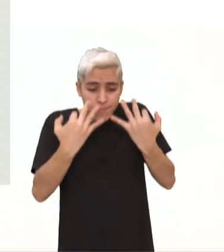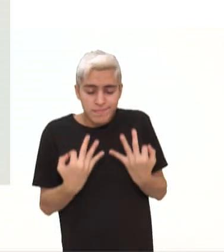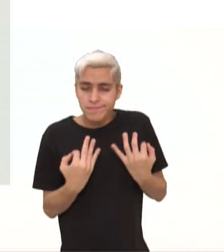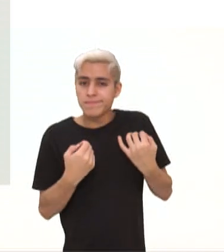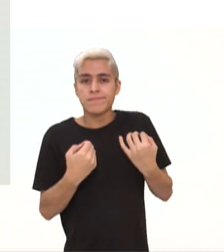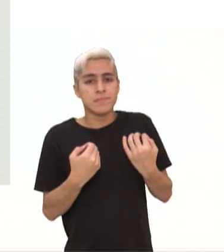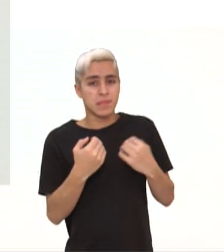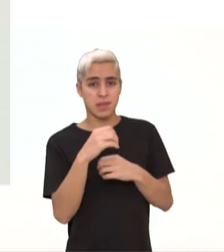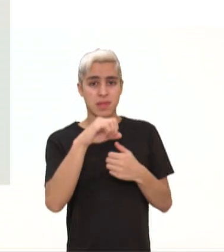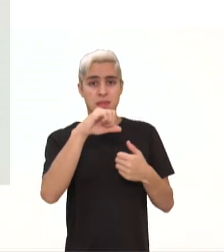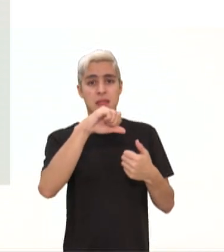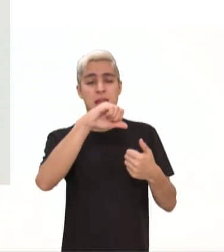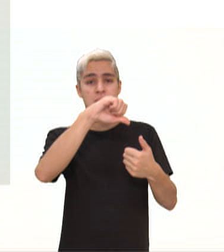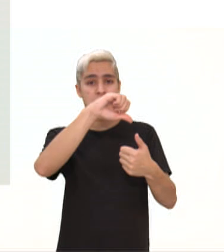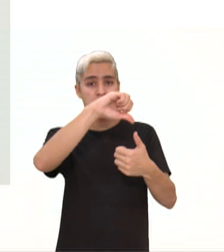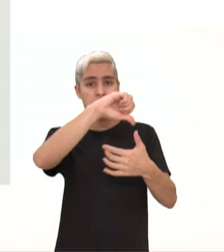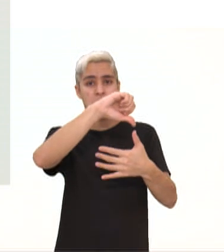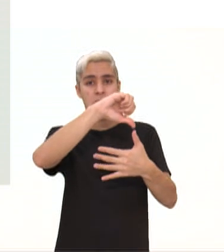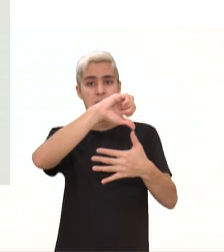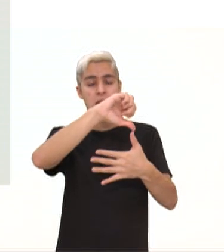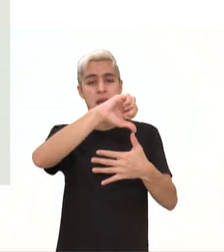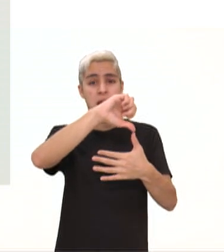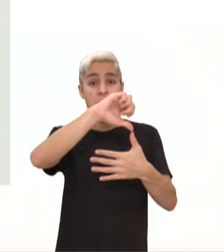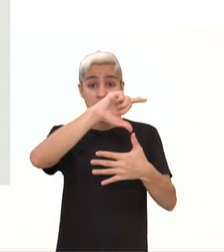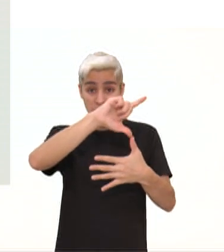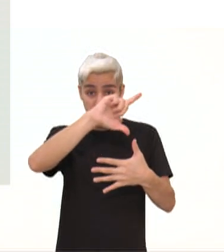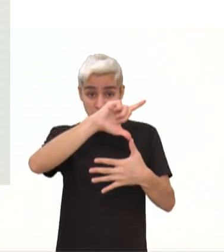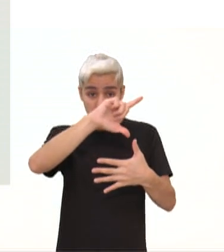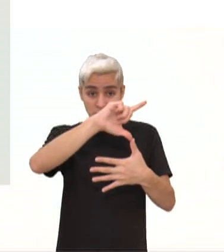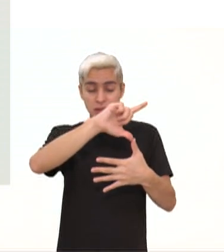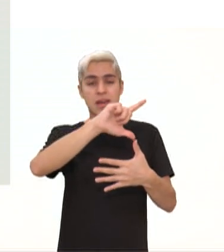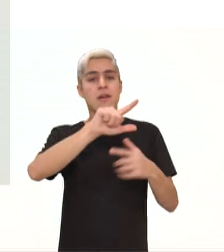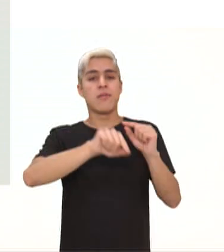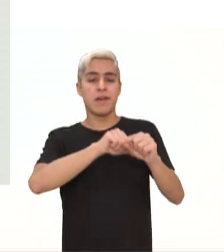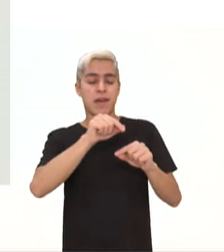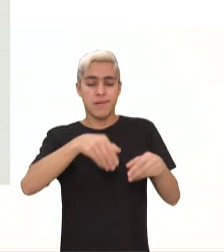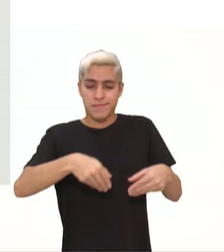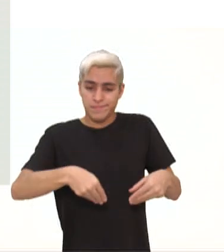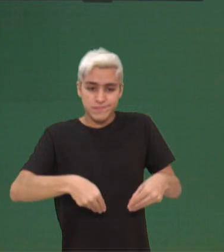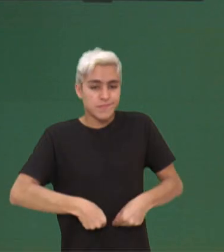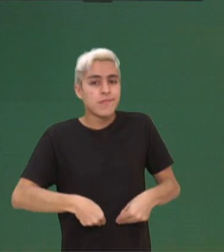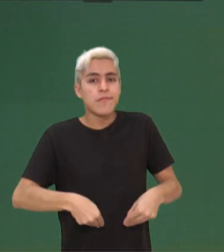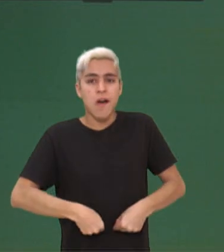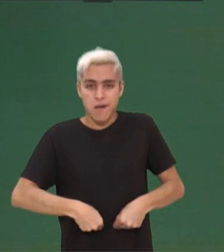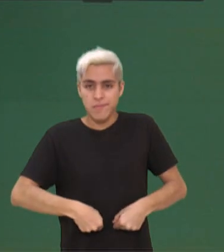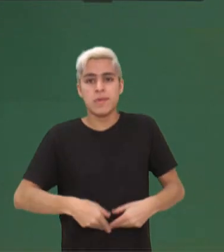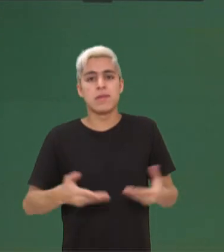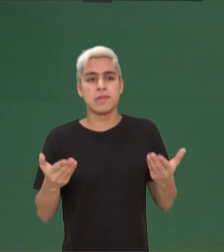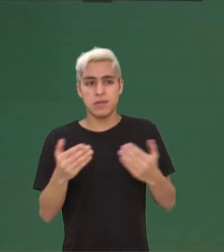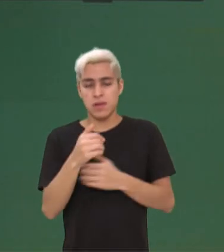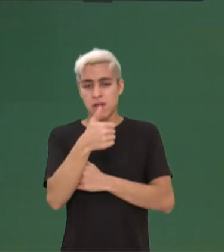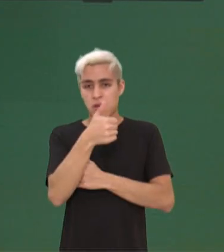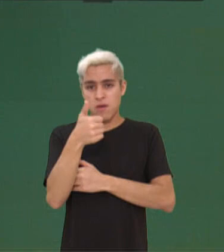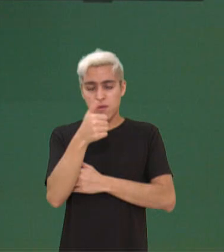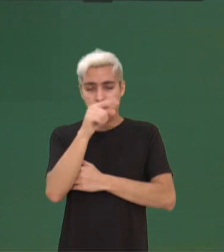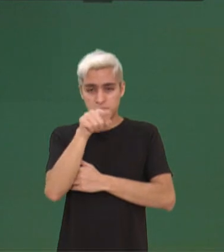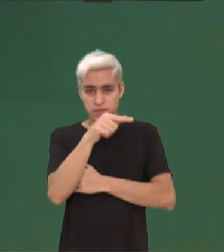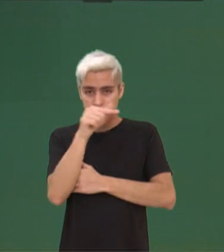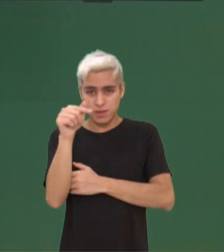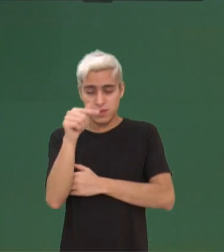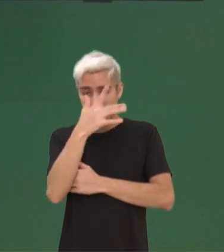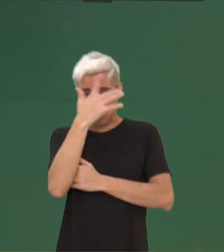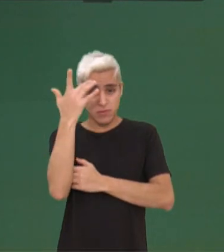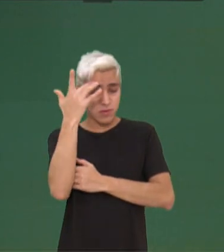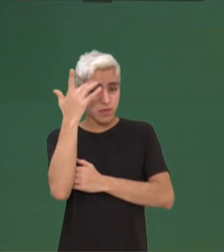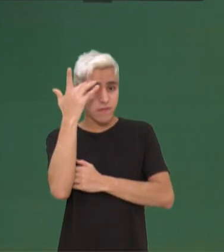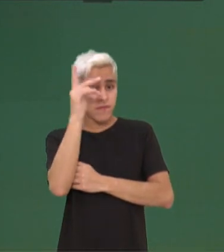Latina, 7,9% da população sofre de desnutrição. Aqui nós vamos ter 11,7%